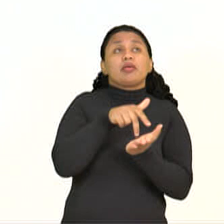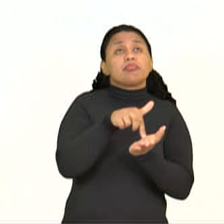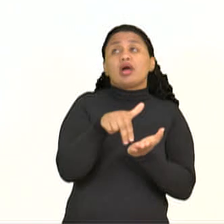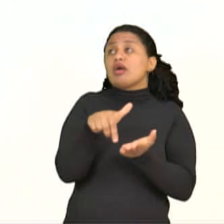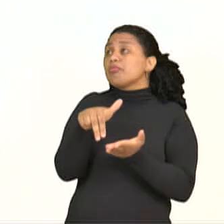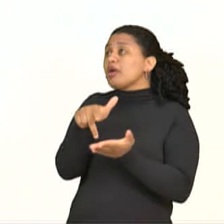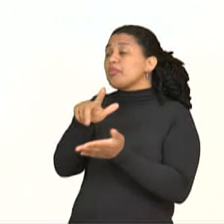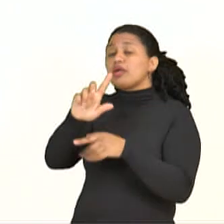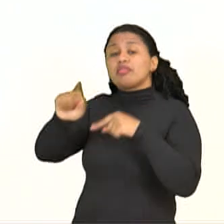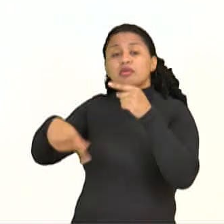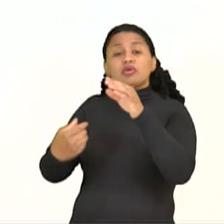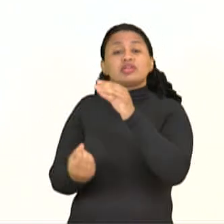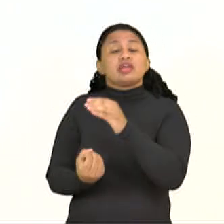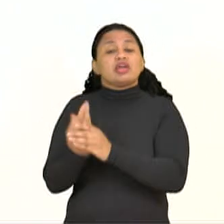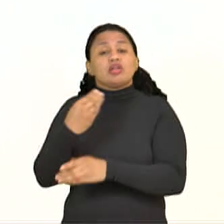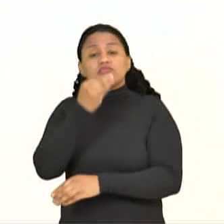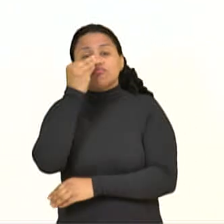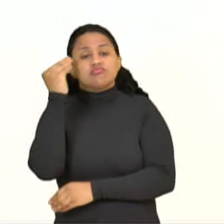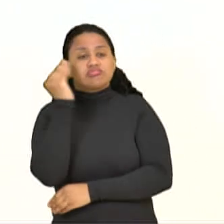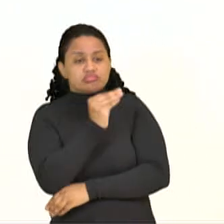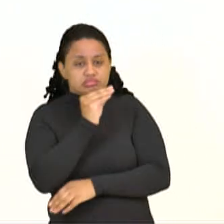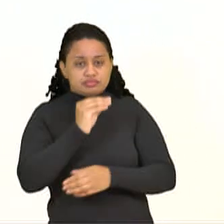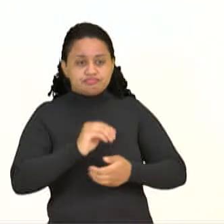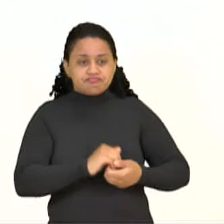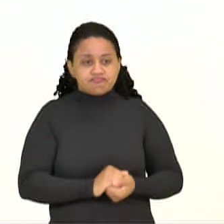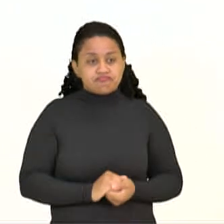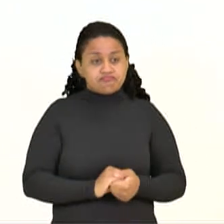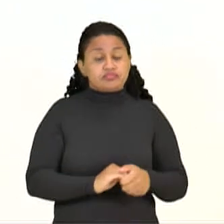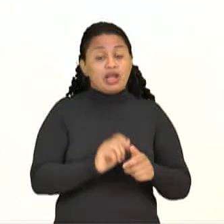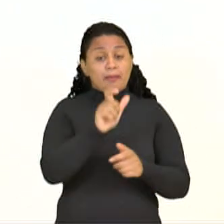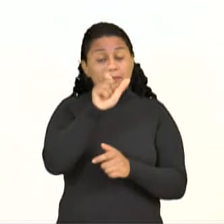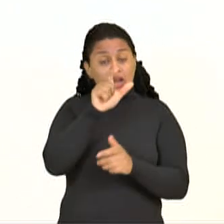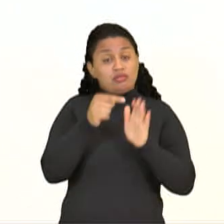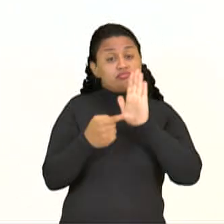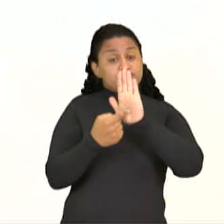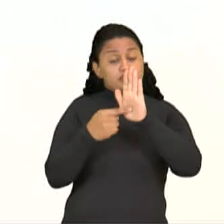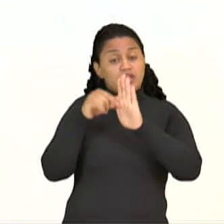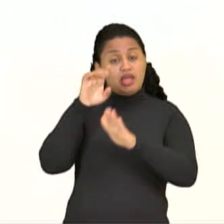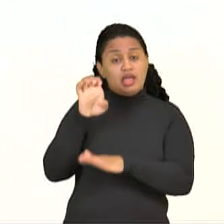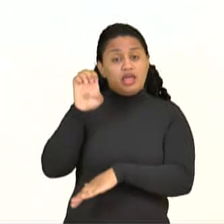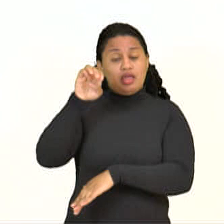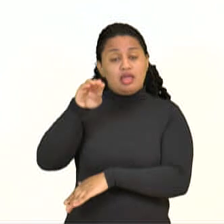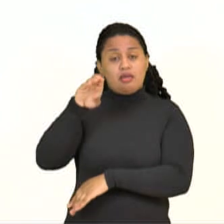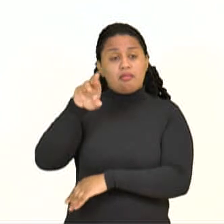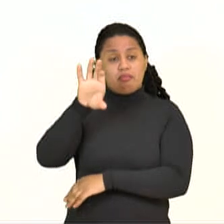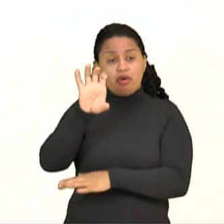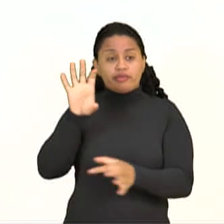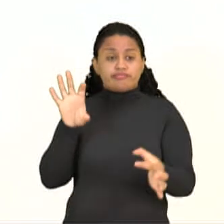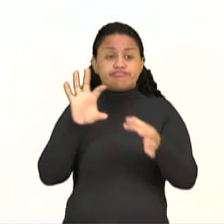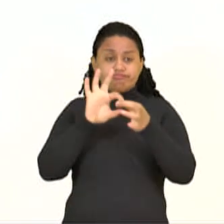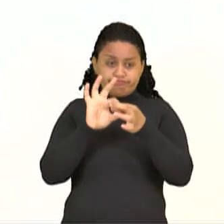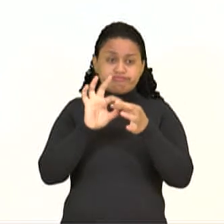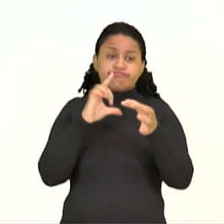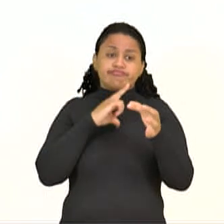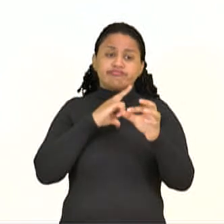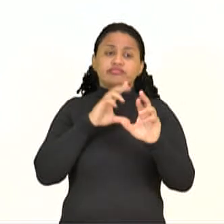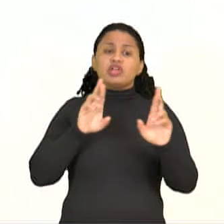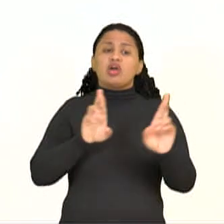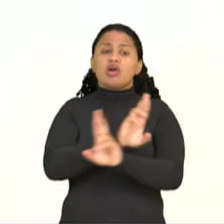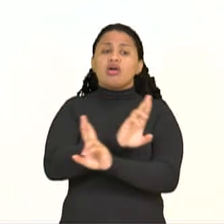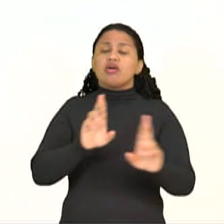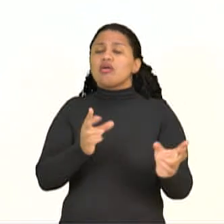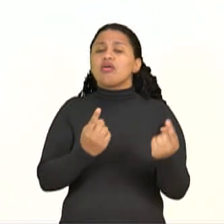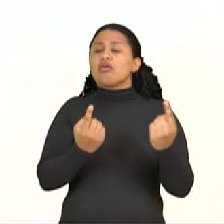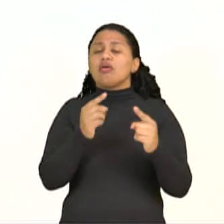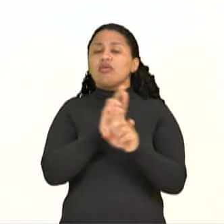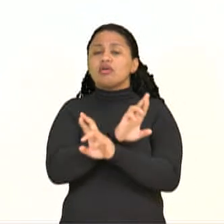após a rejeição do seu criador. A palavra em destaque é uma conjunção que estabelece que relação